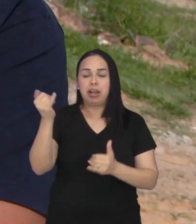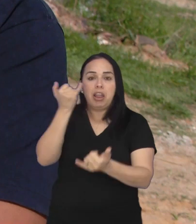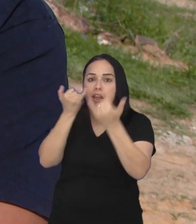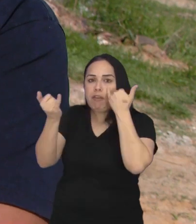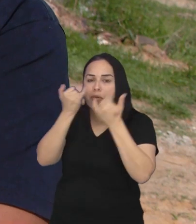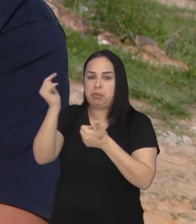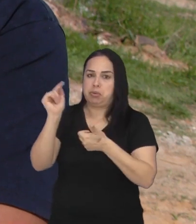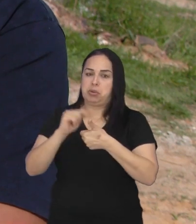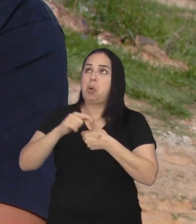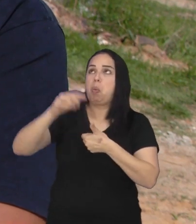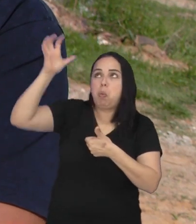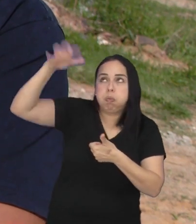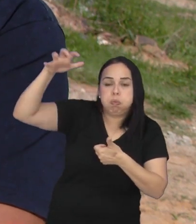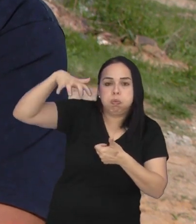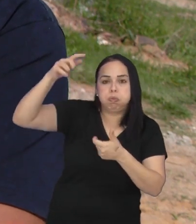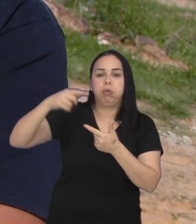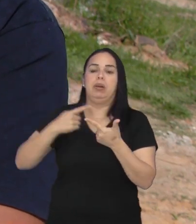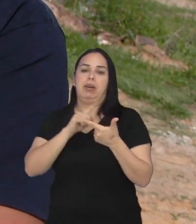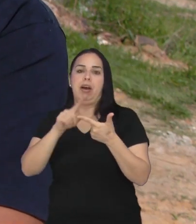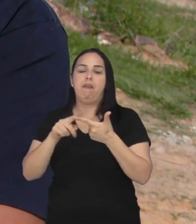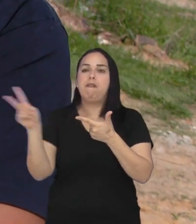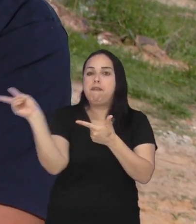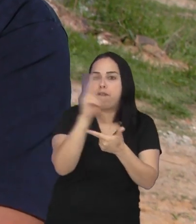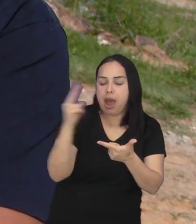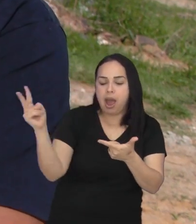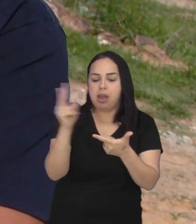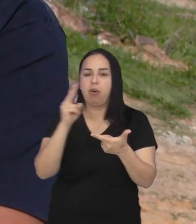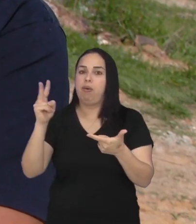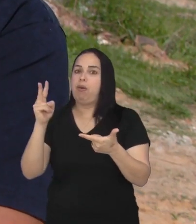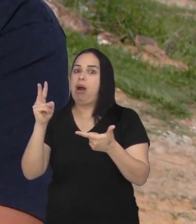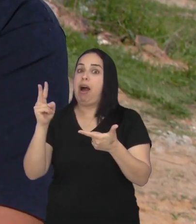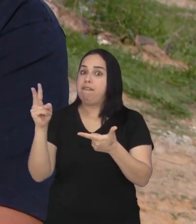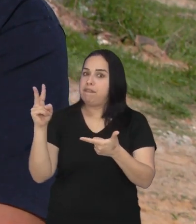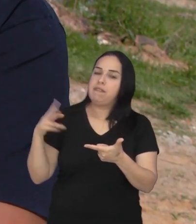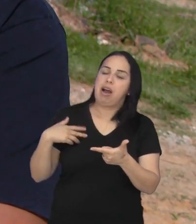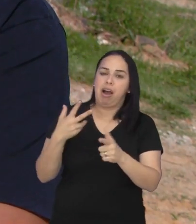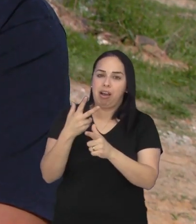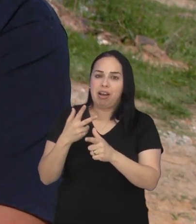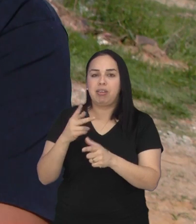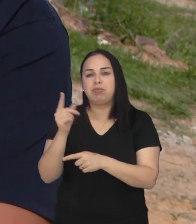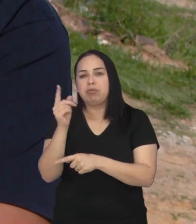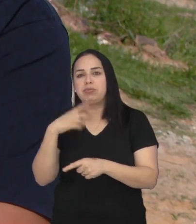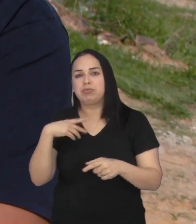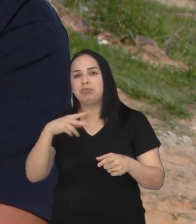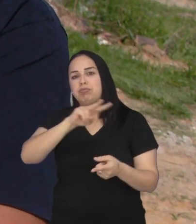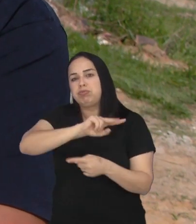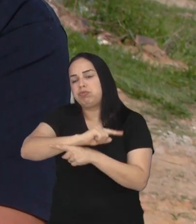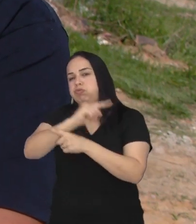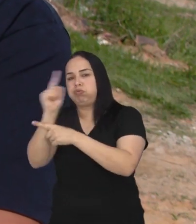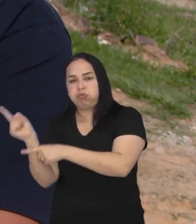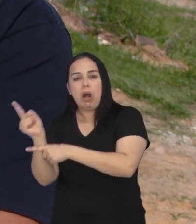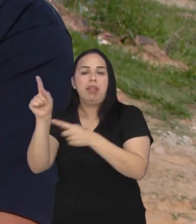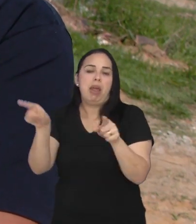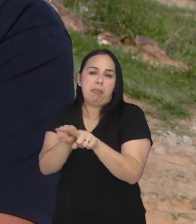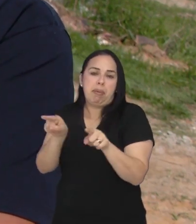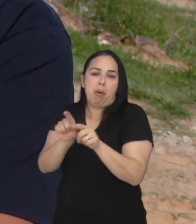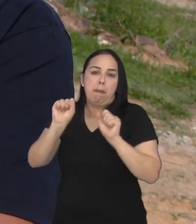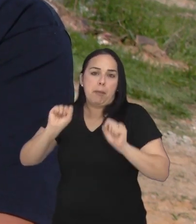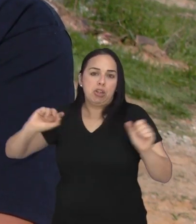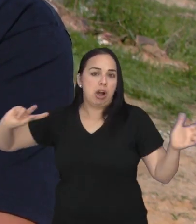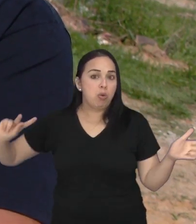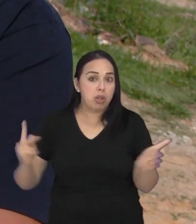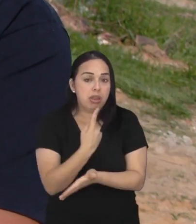placas espalhadas pela sala de aula. A gente pega os problemas da sala e escreve em um papelzinho. Aí as